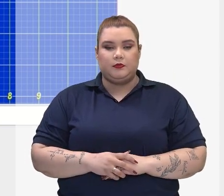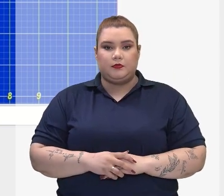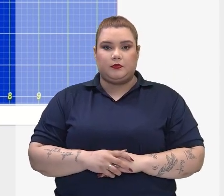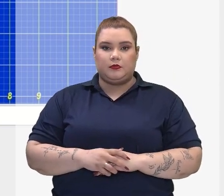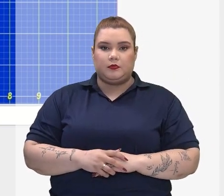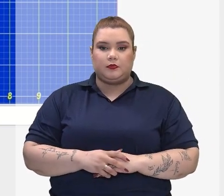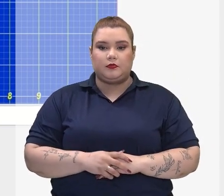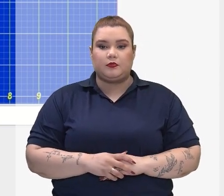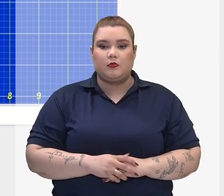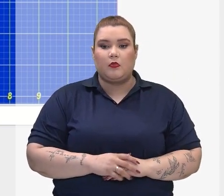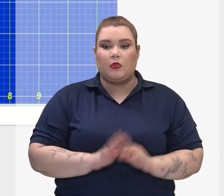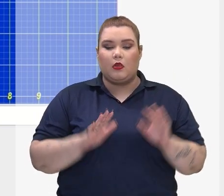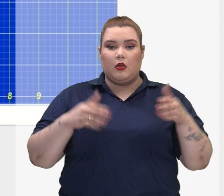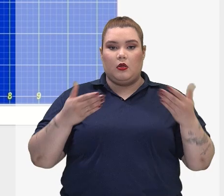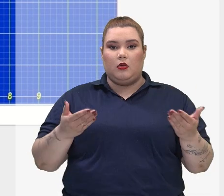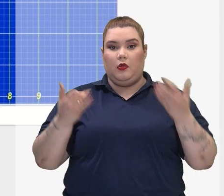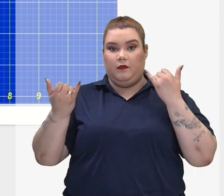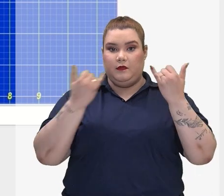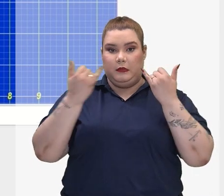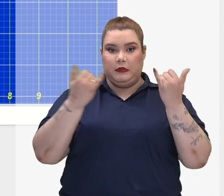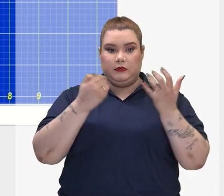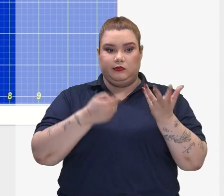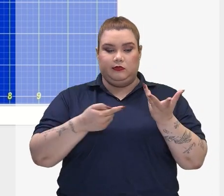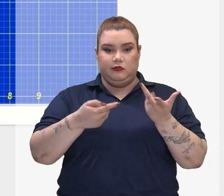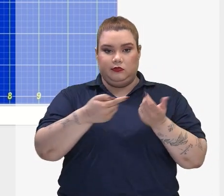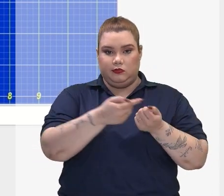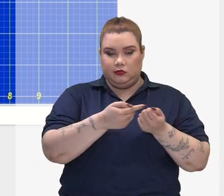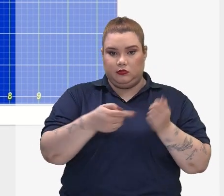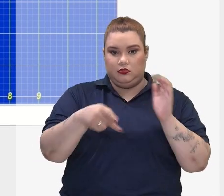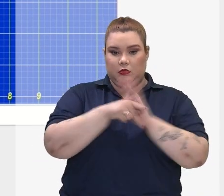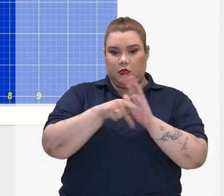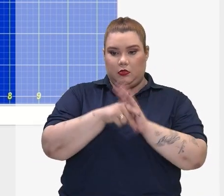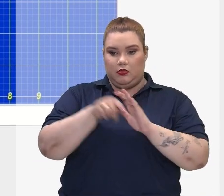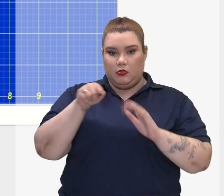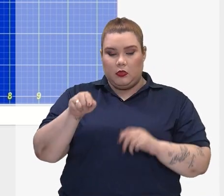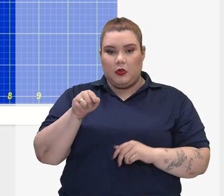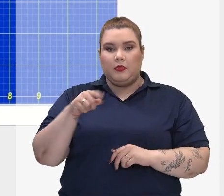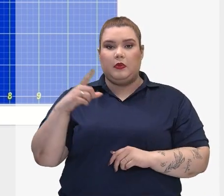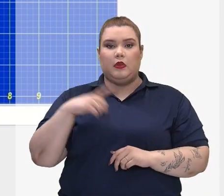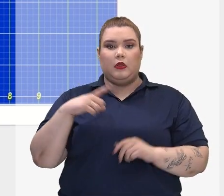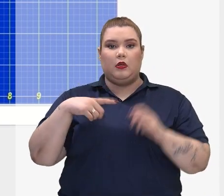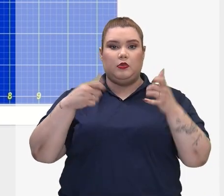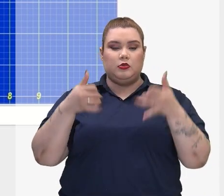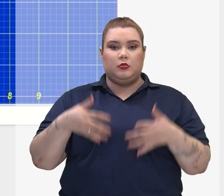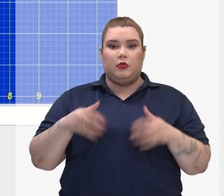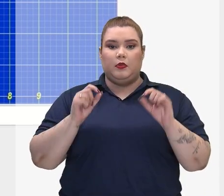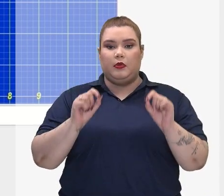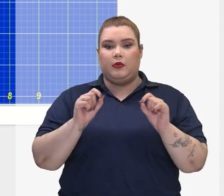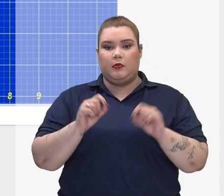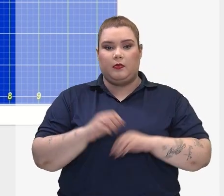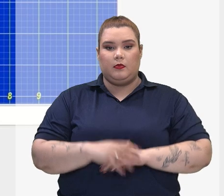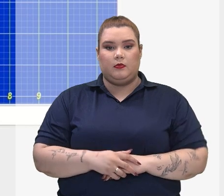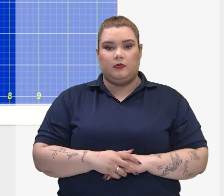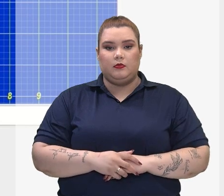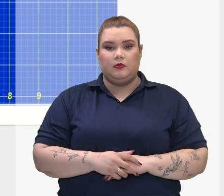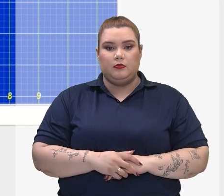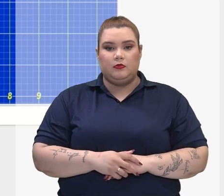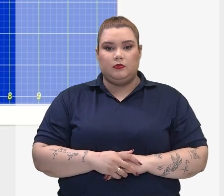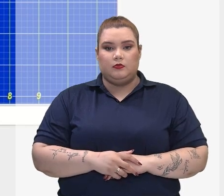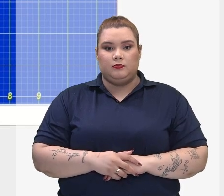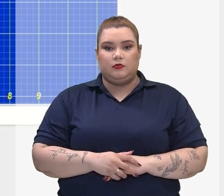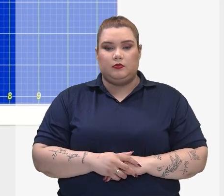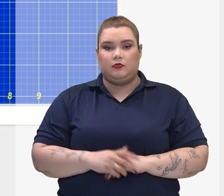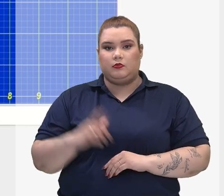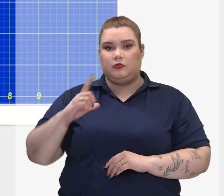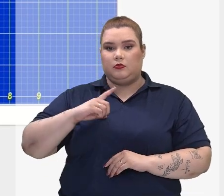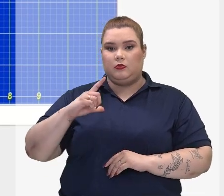bem. Então, segundo os dados, né, do nosso problema, da nossa questão, nós tínhamos as